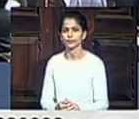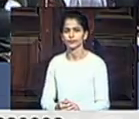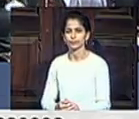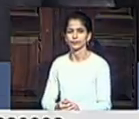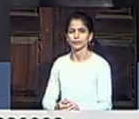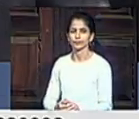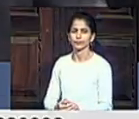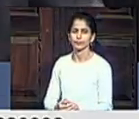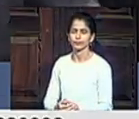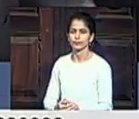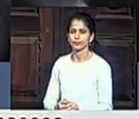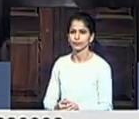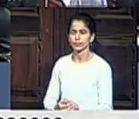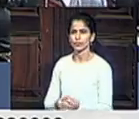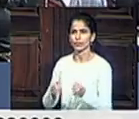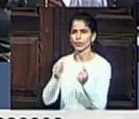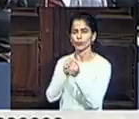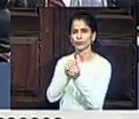Acompanho o voto do deputado Luiz Paulo.